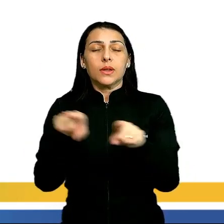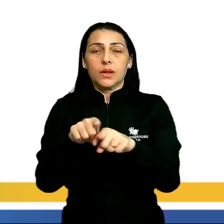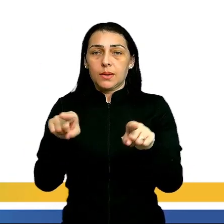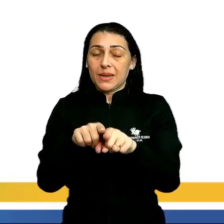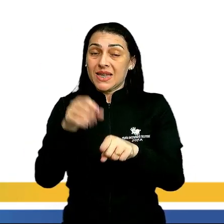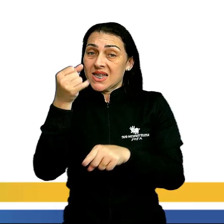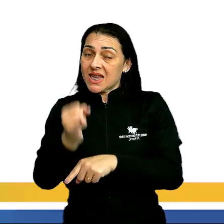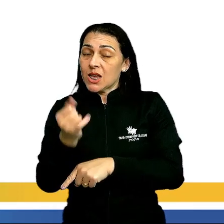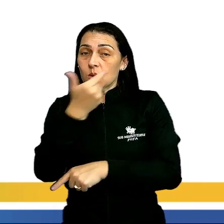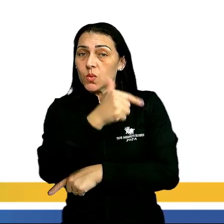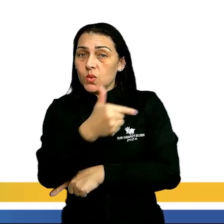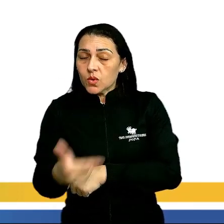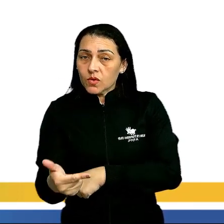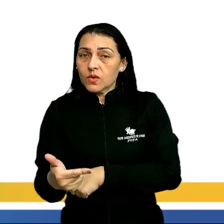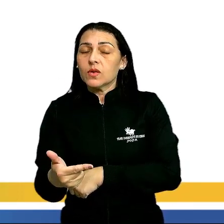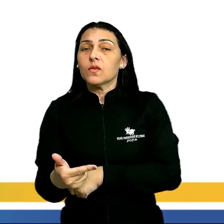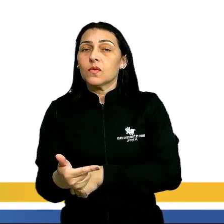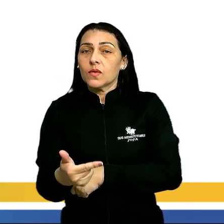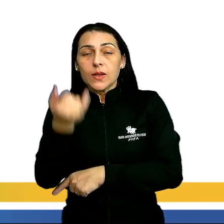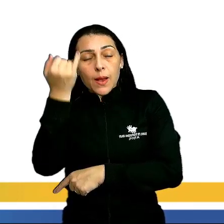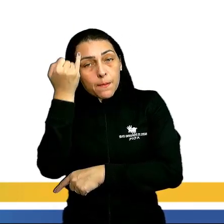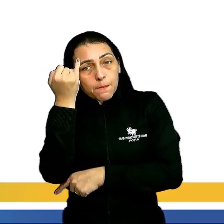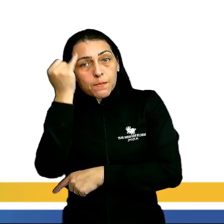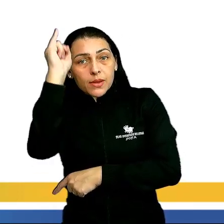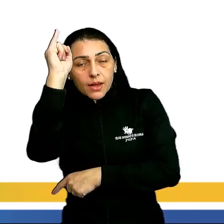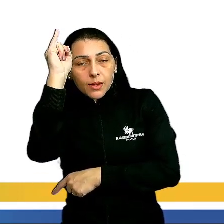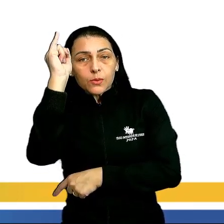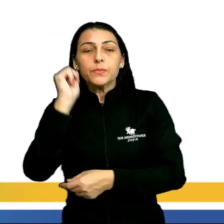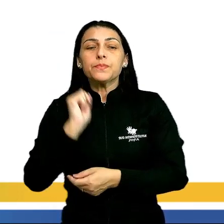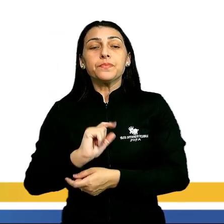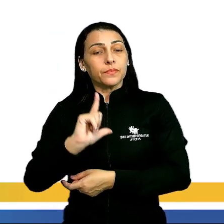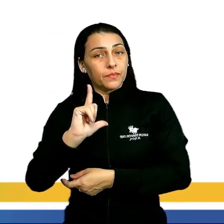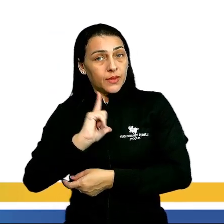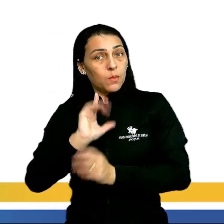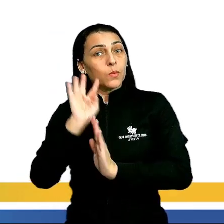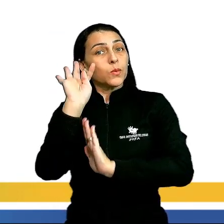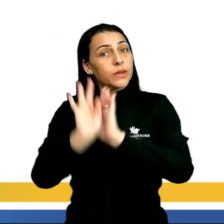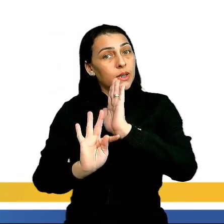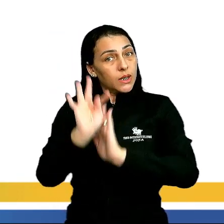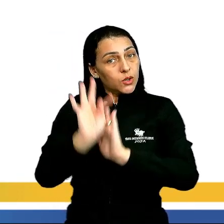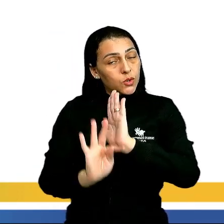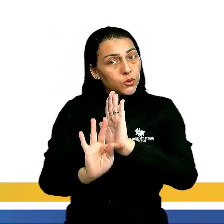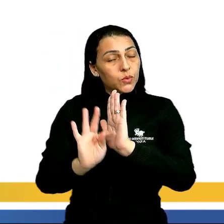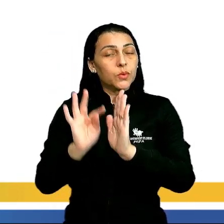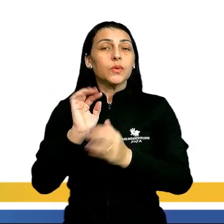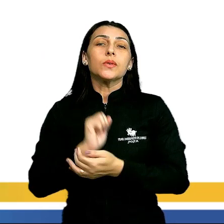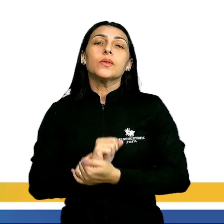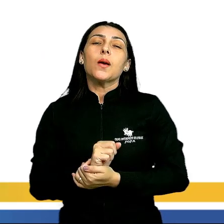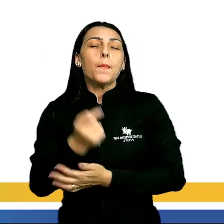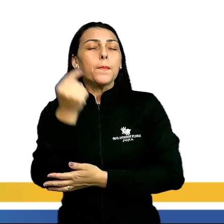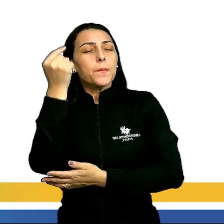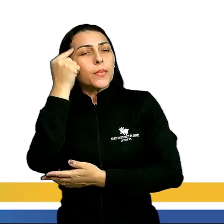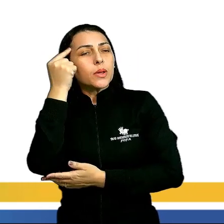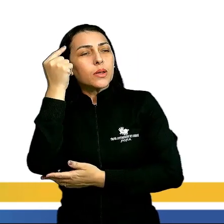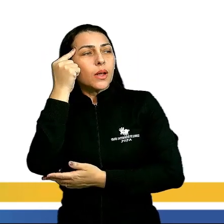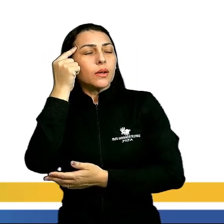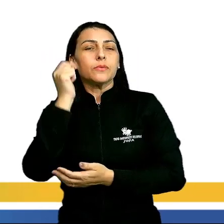se ele não tivesse sido inventado. E aí nós temos um texto, né? E aí nós vamos